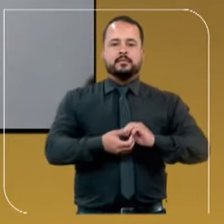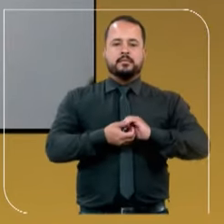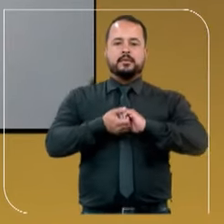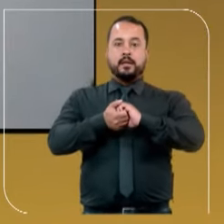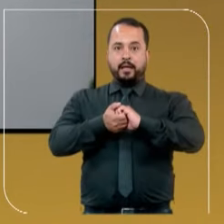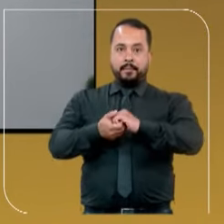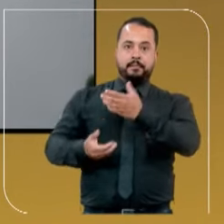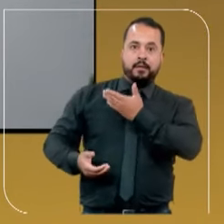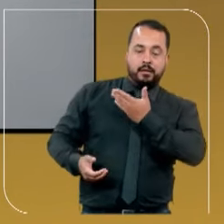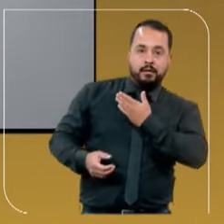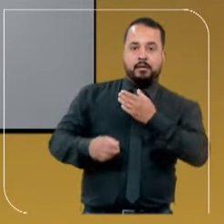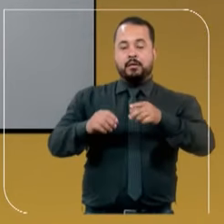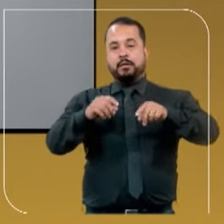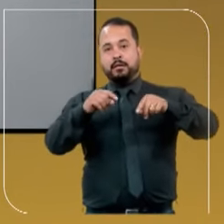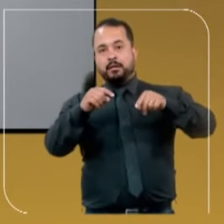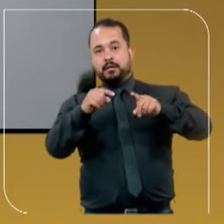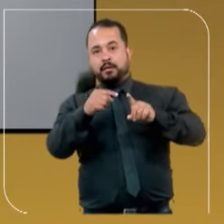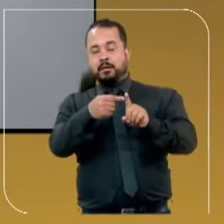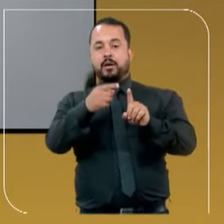Alberto Simonetti,